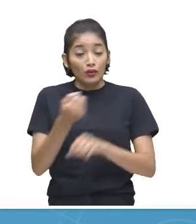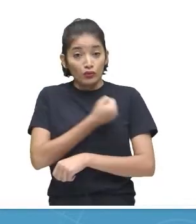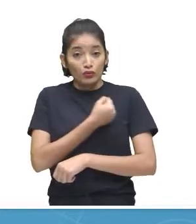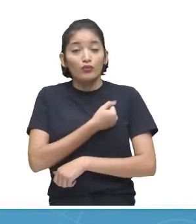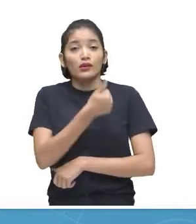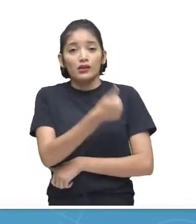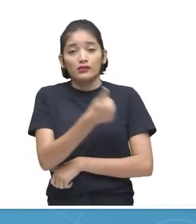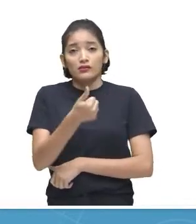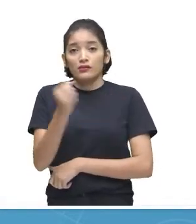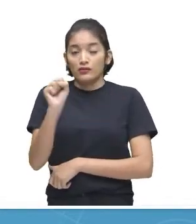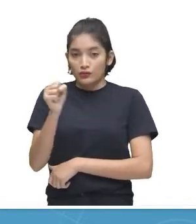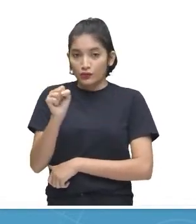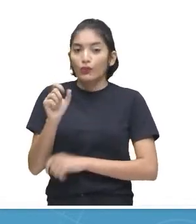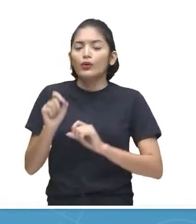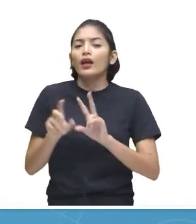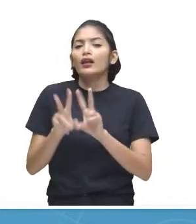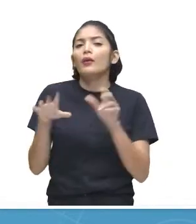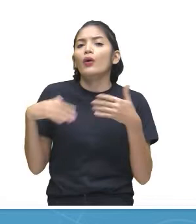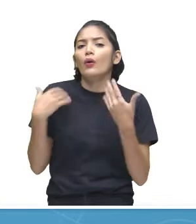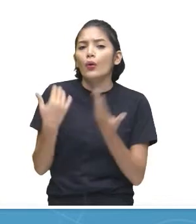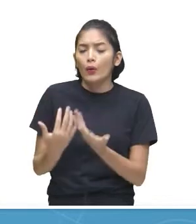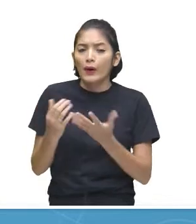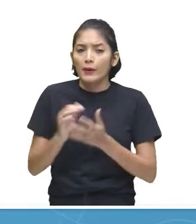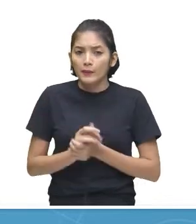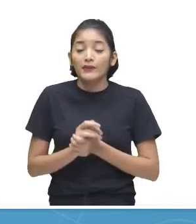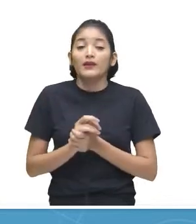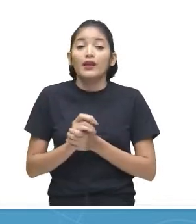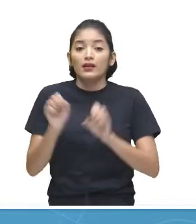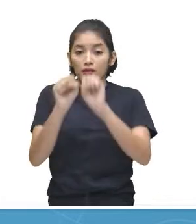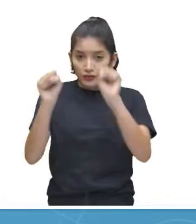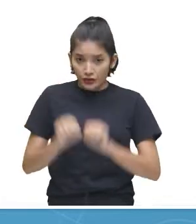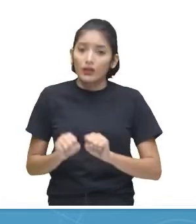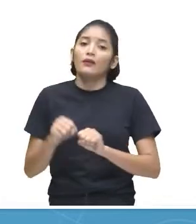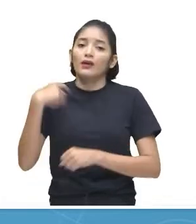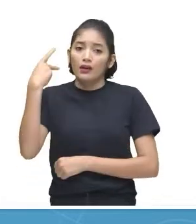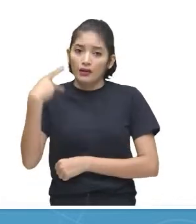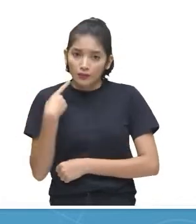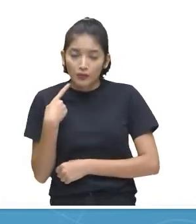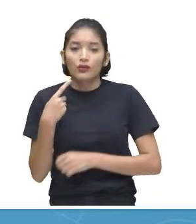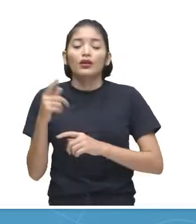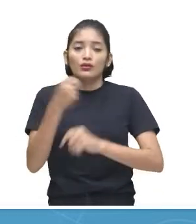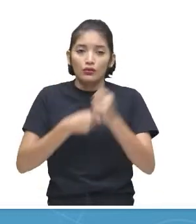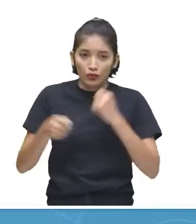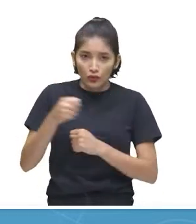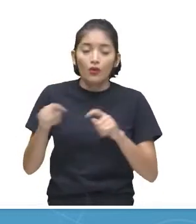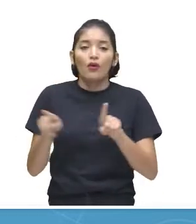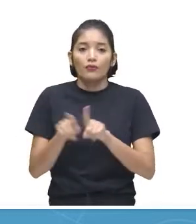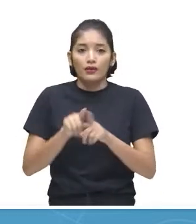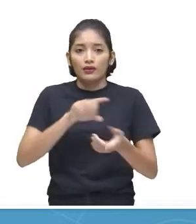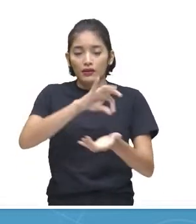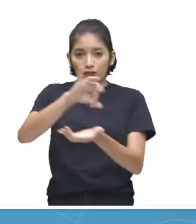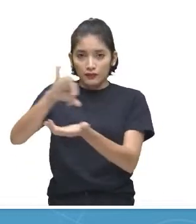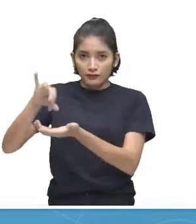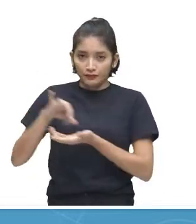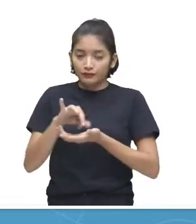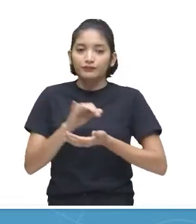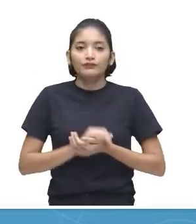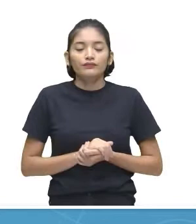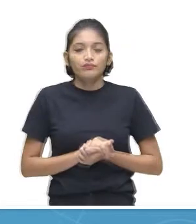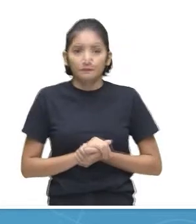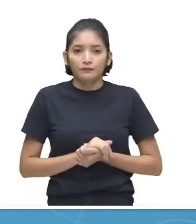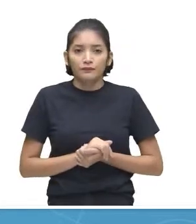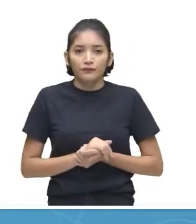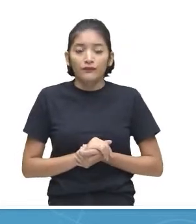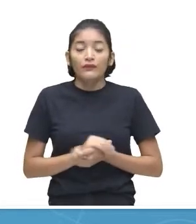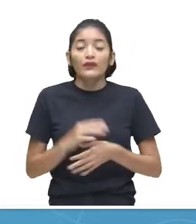aula de hoje? A nossa aula de hoje é a aula de número 118 e vamos ter como tema o sistema político econômico